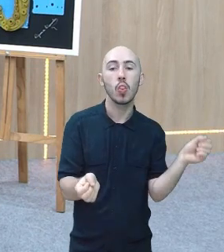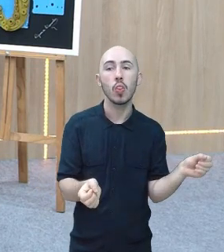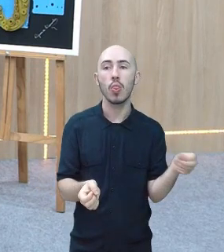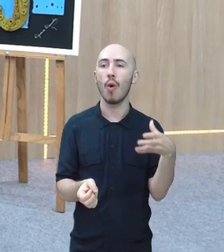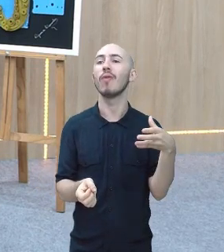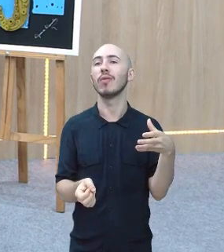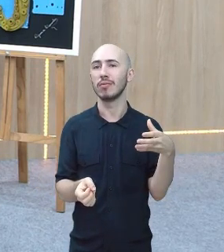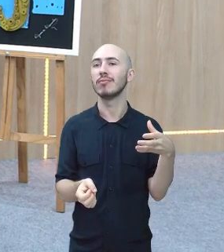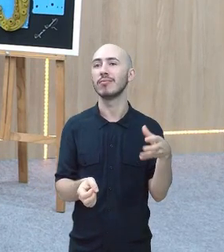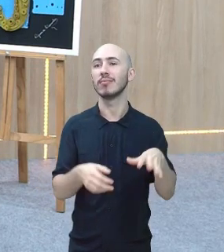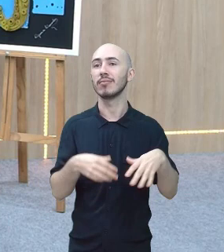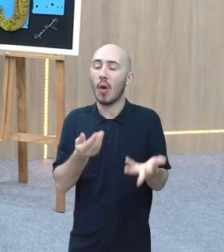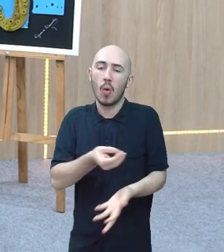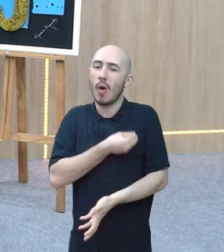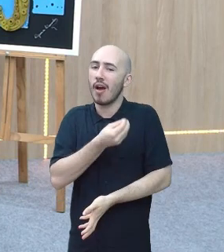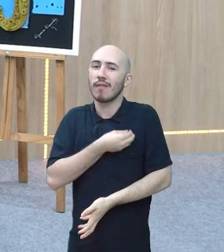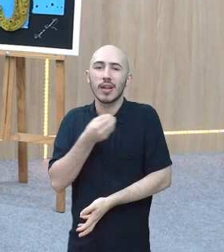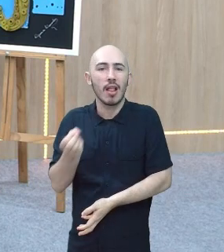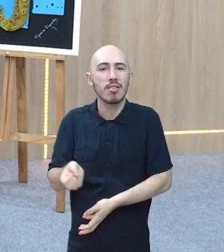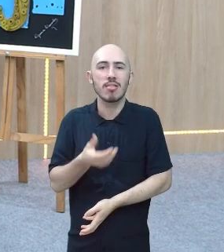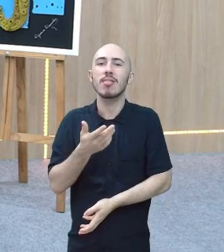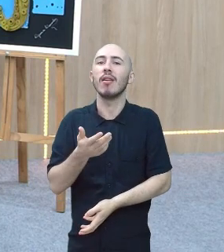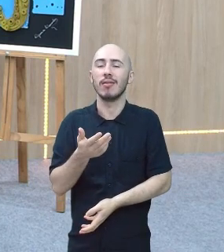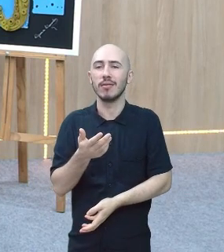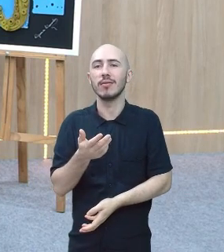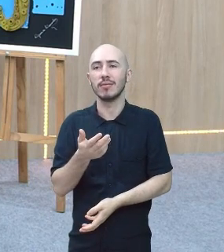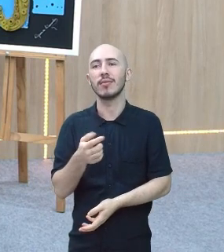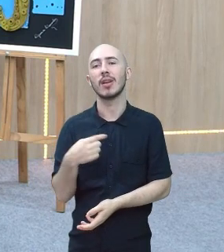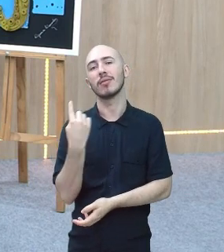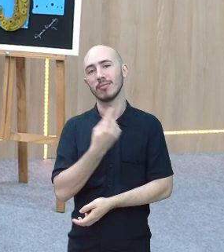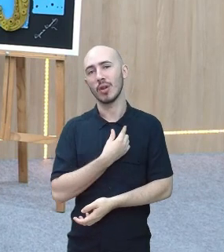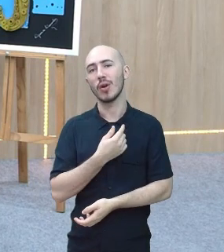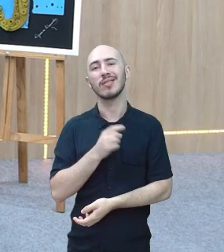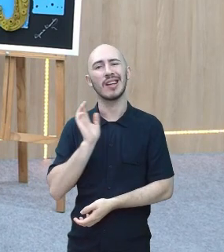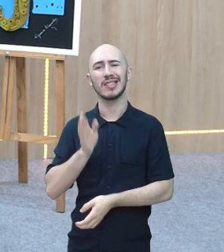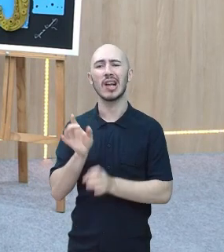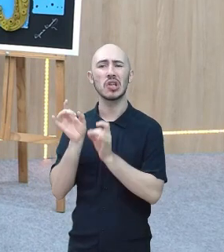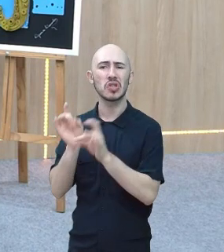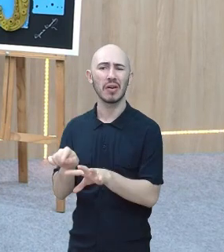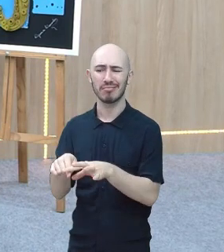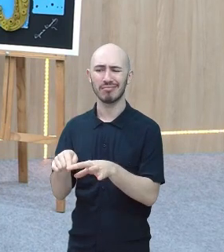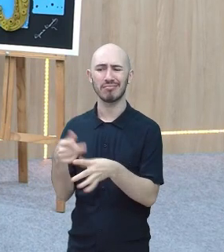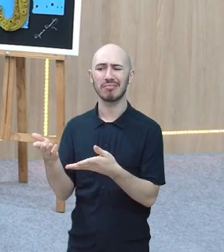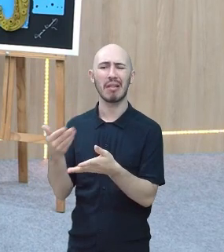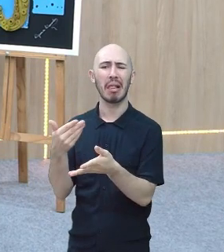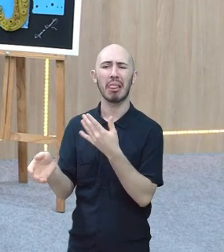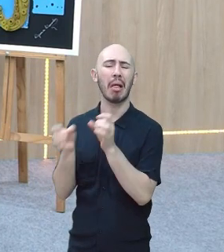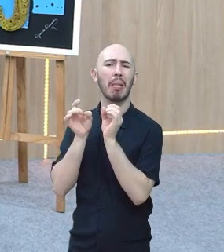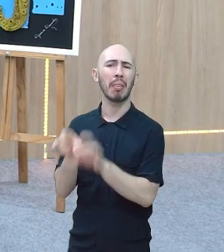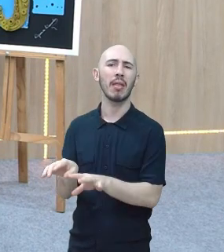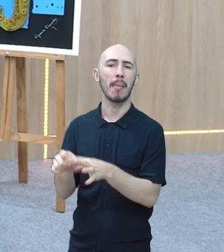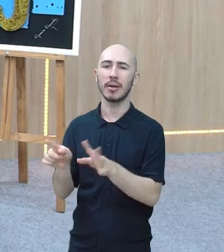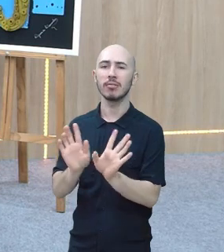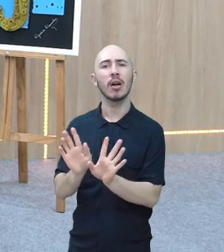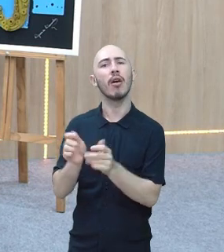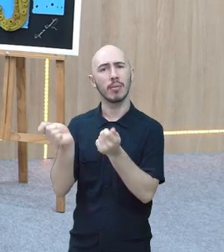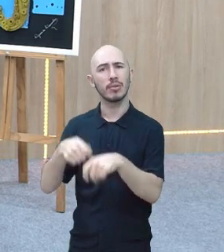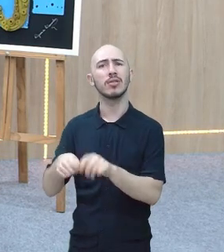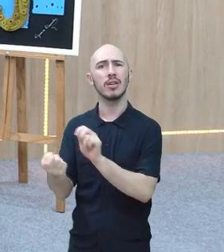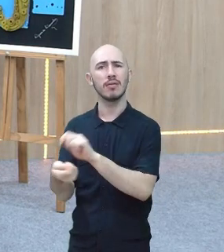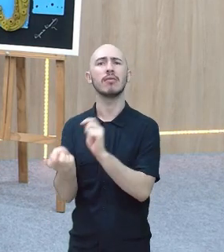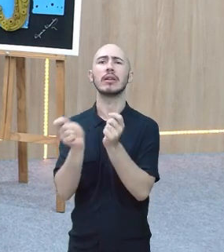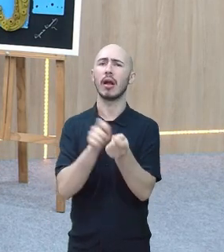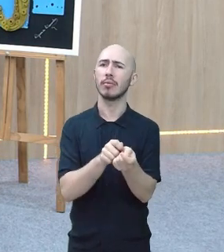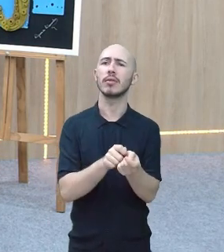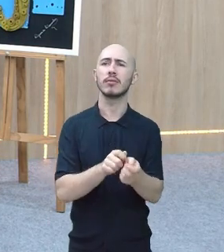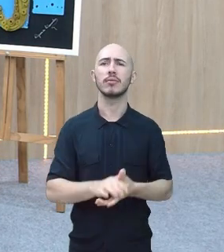nova vida a esse resíduo que a gente descarta e acha que não vai estar ultrapassado e não vai precisar mais